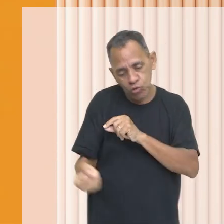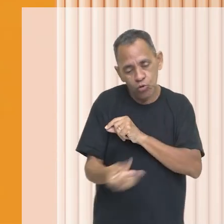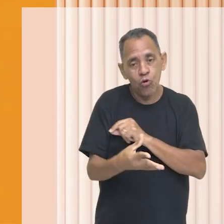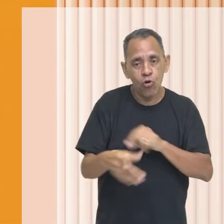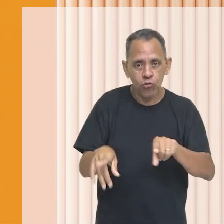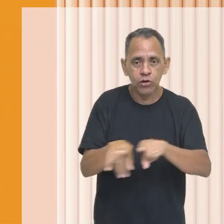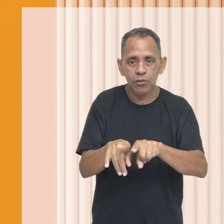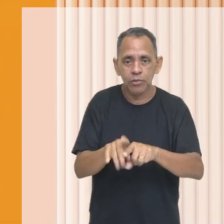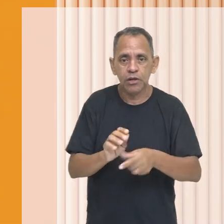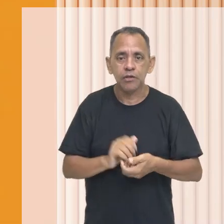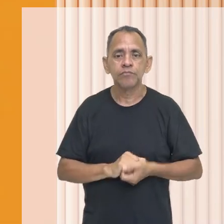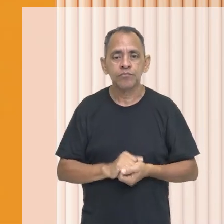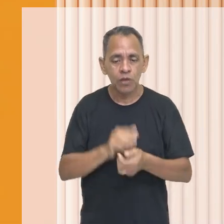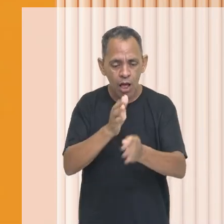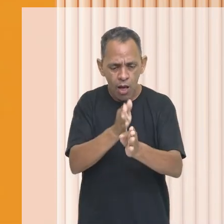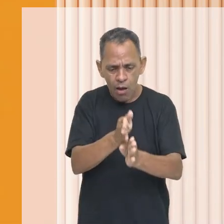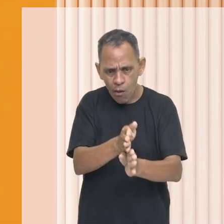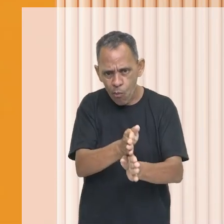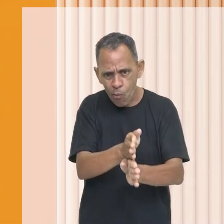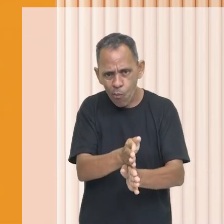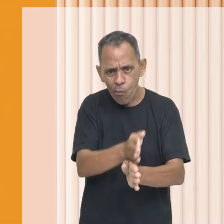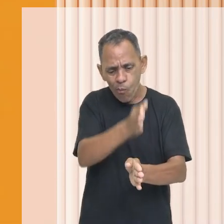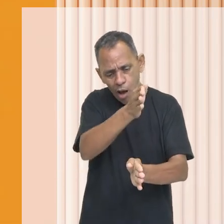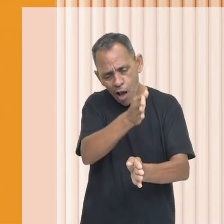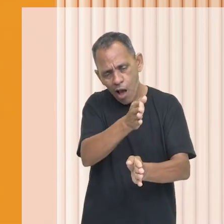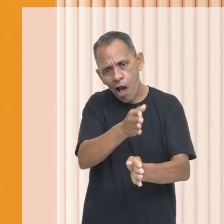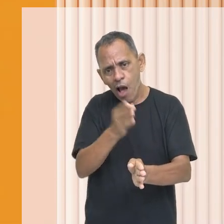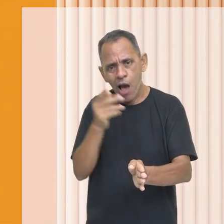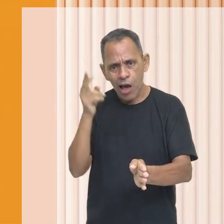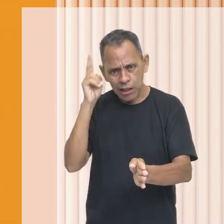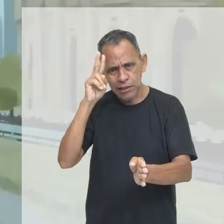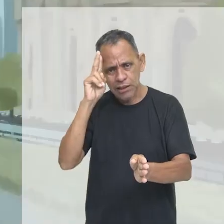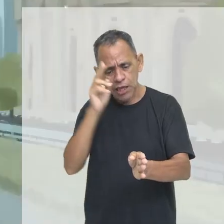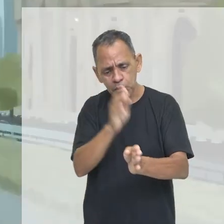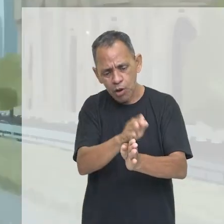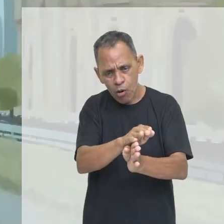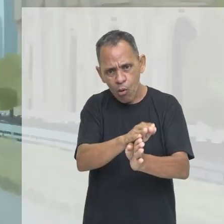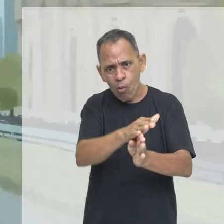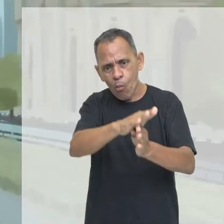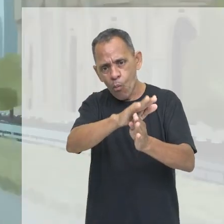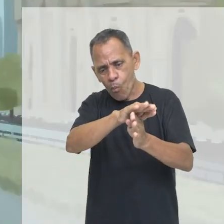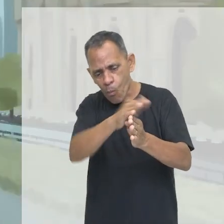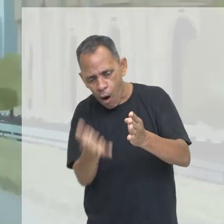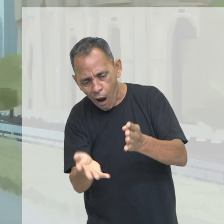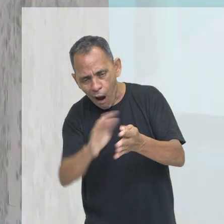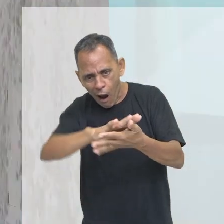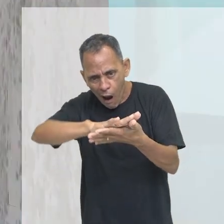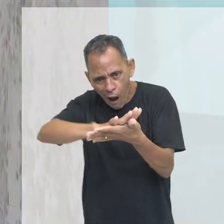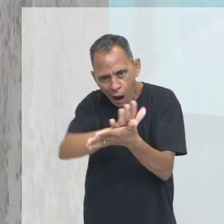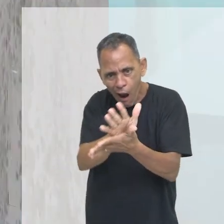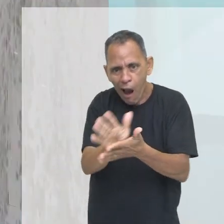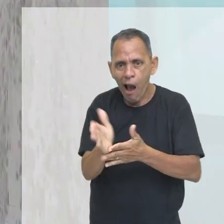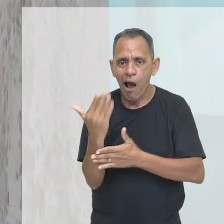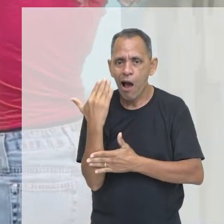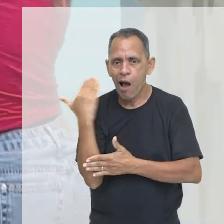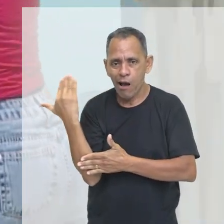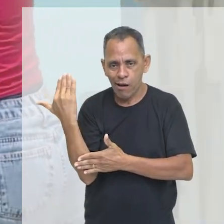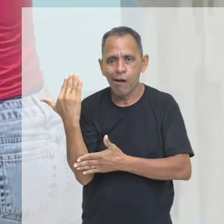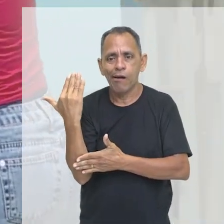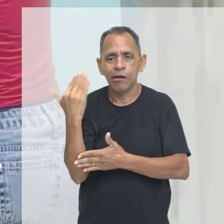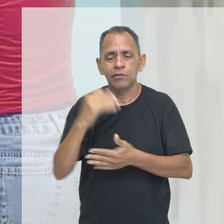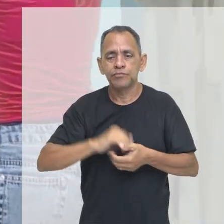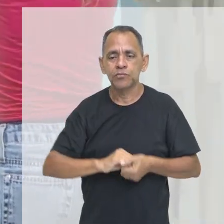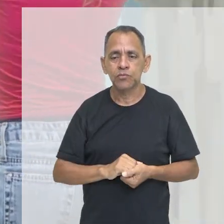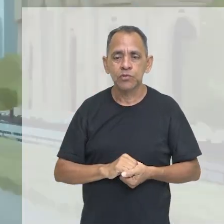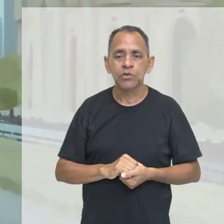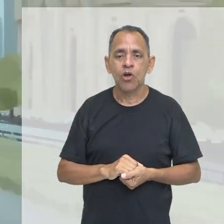A queda do Muro de Berlim. Como a gente pode ver aqui, muito bem interpretado,